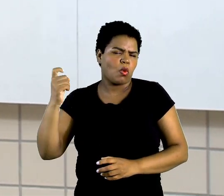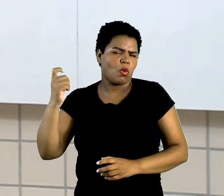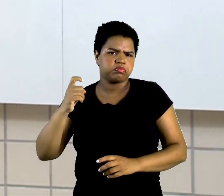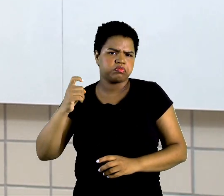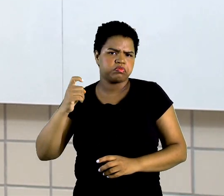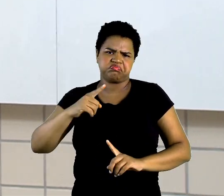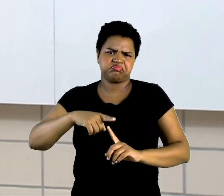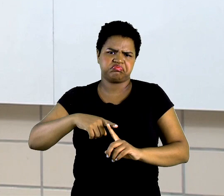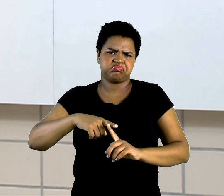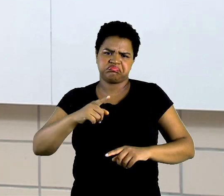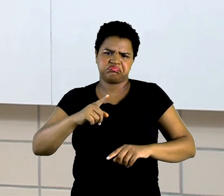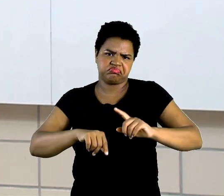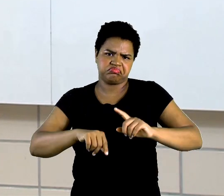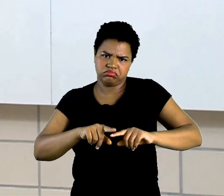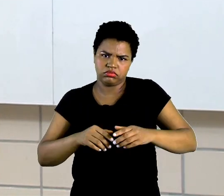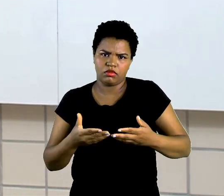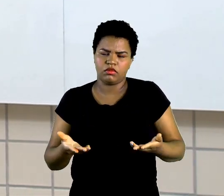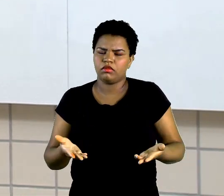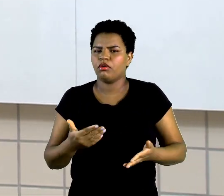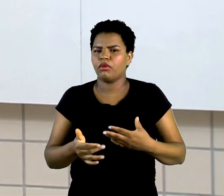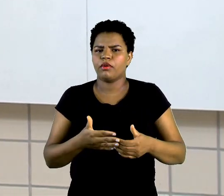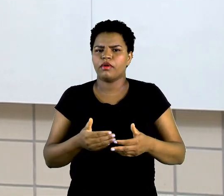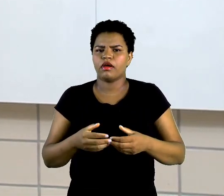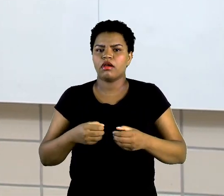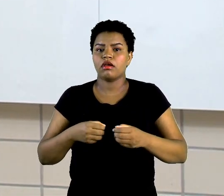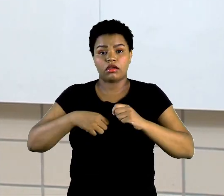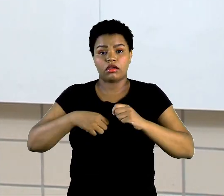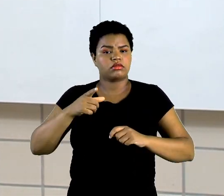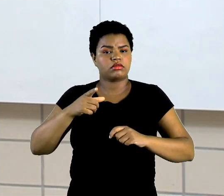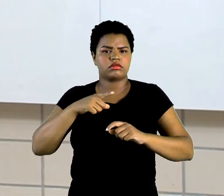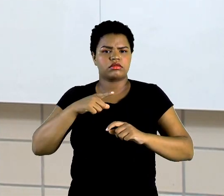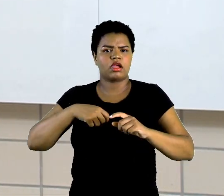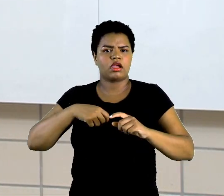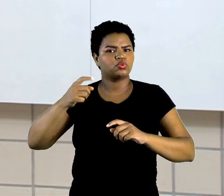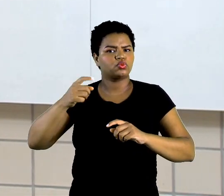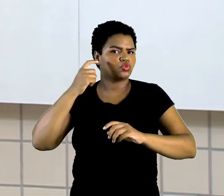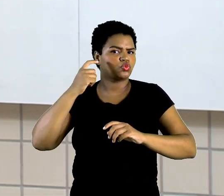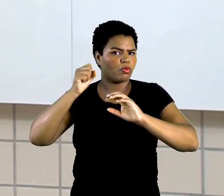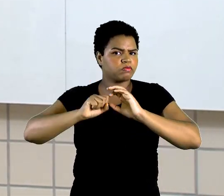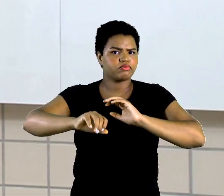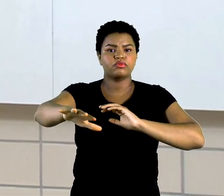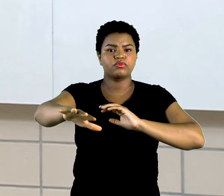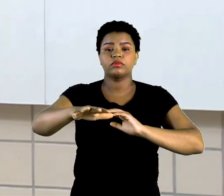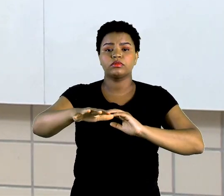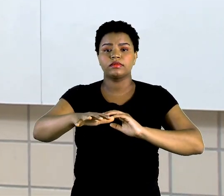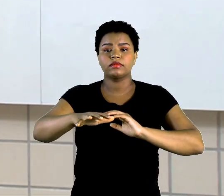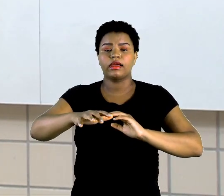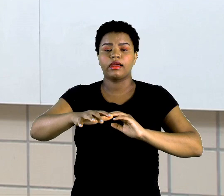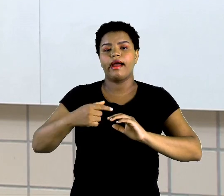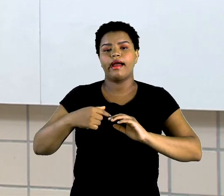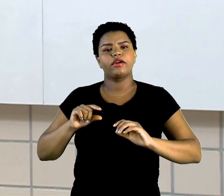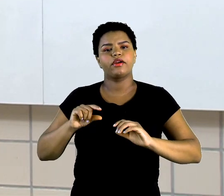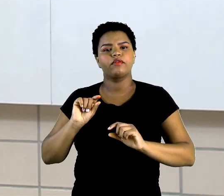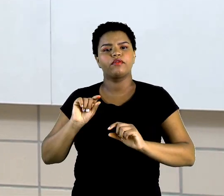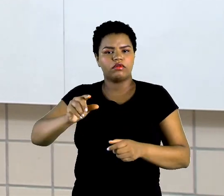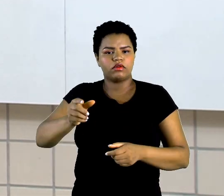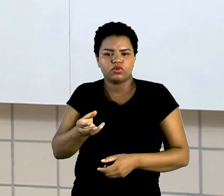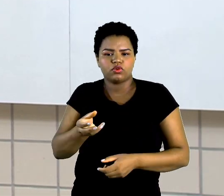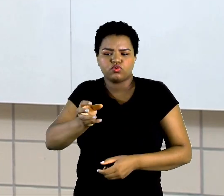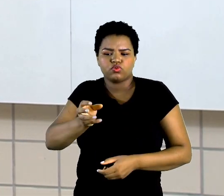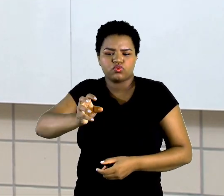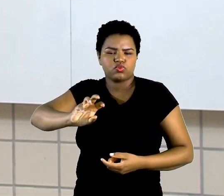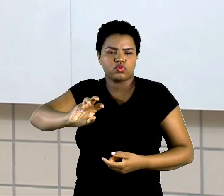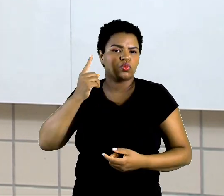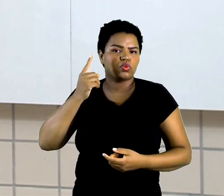aparelho que transmite o som, o que acontece? Eu diminuo o volume